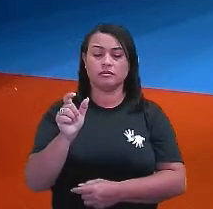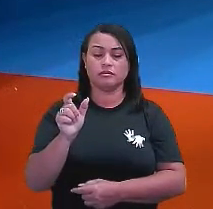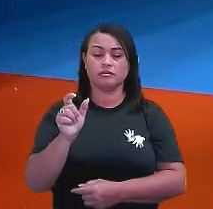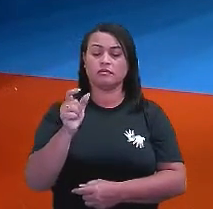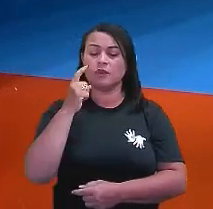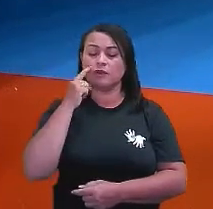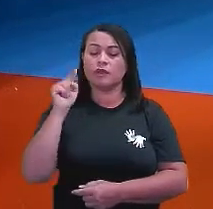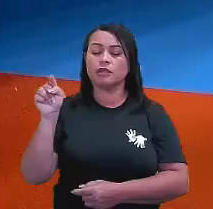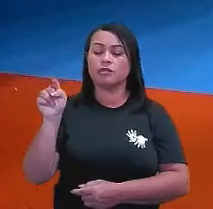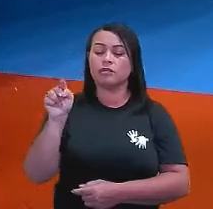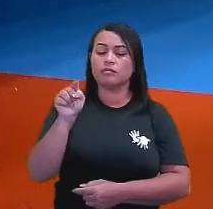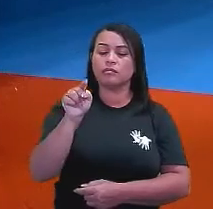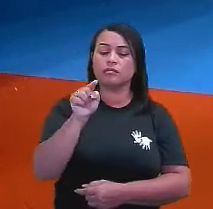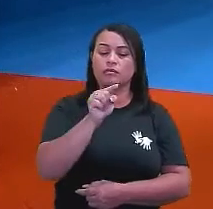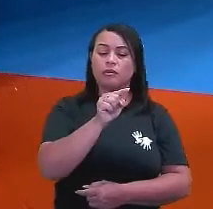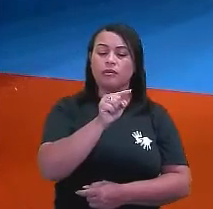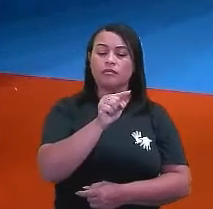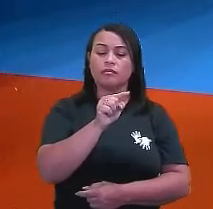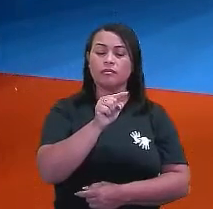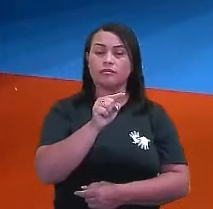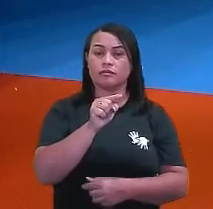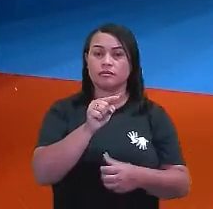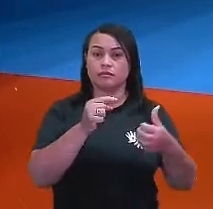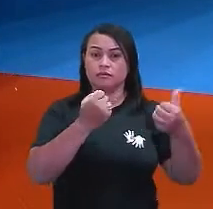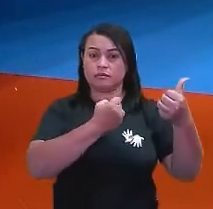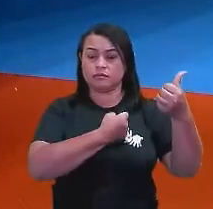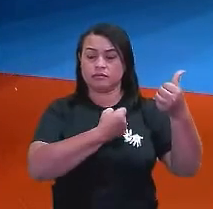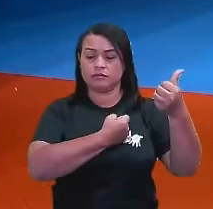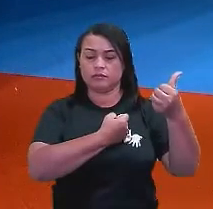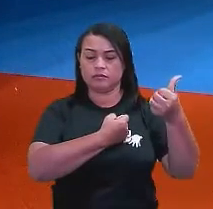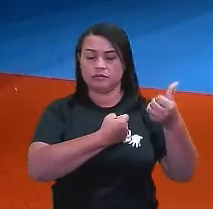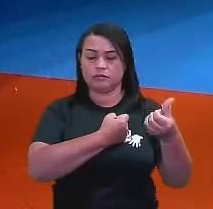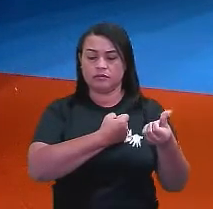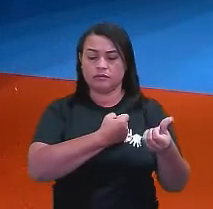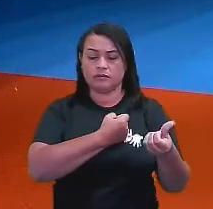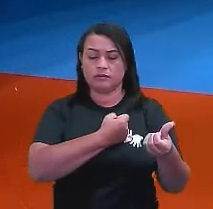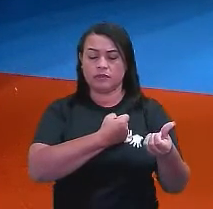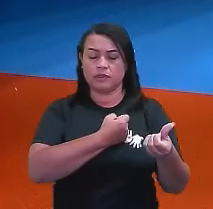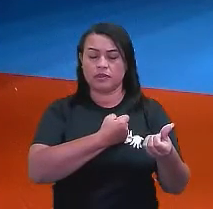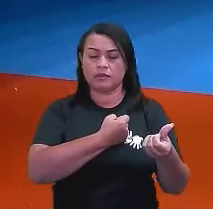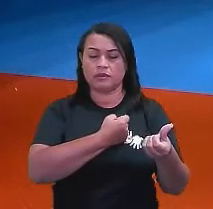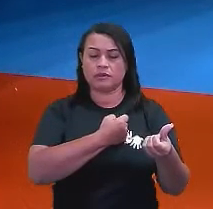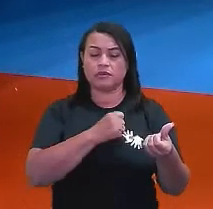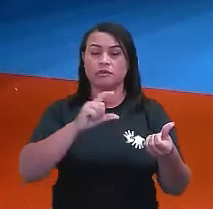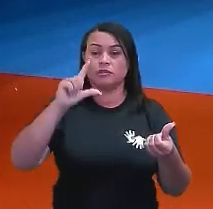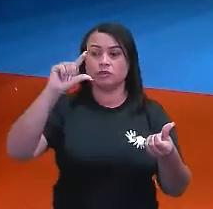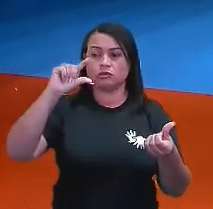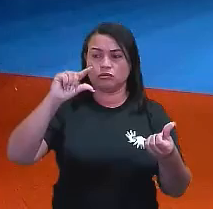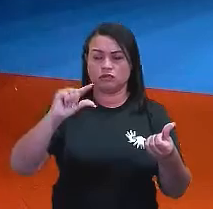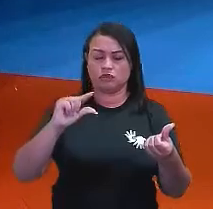meu dedinho. E aí, bateu no 6. Então, a temperatura menor registrada na